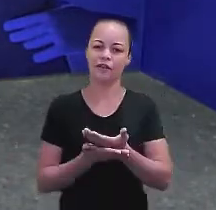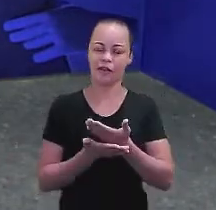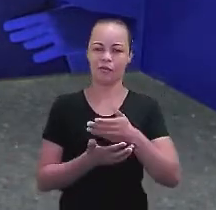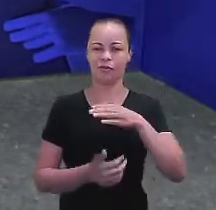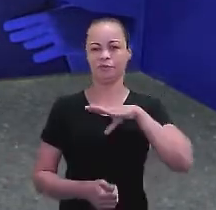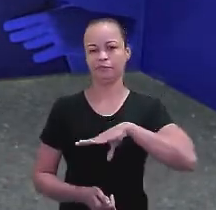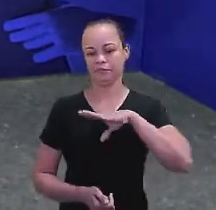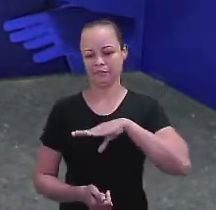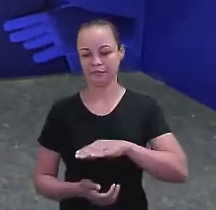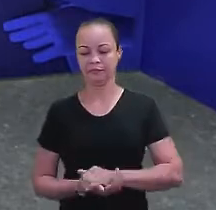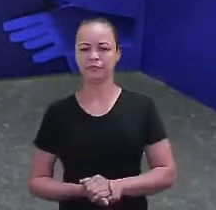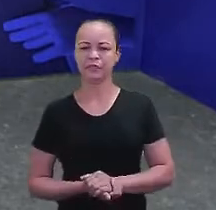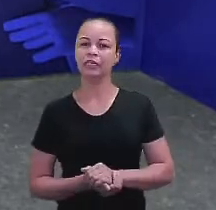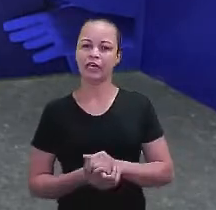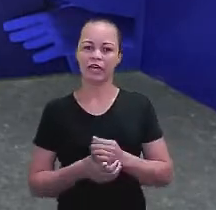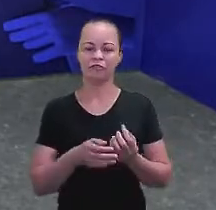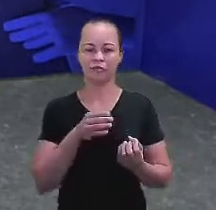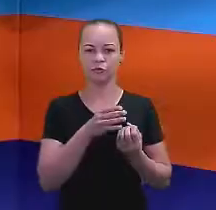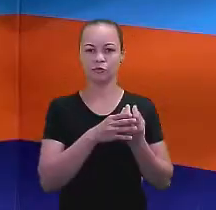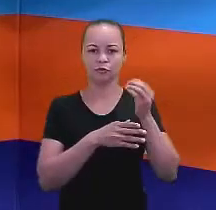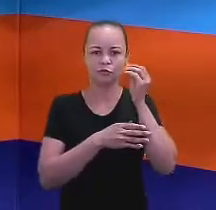vamos juntos construir conhecimentos?